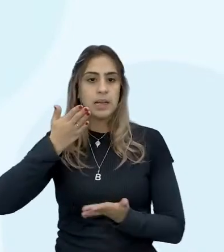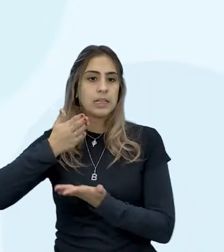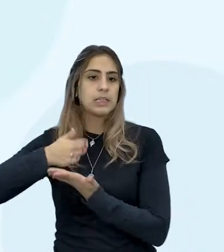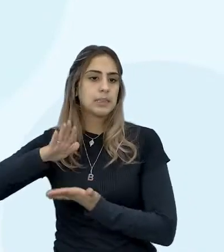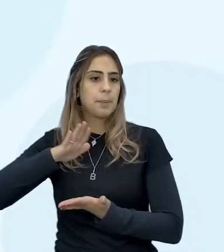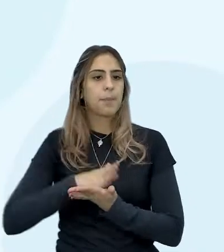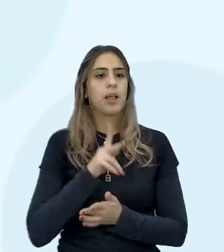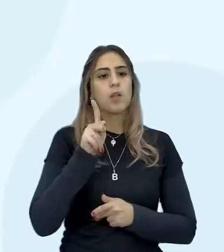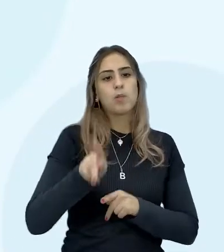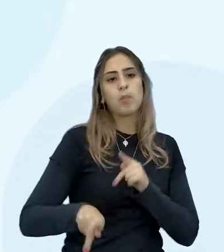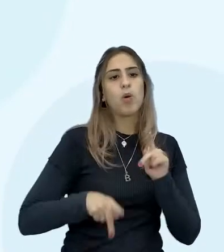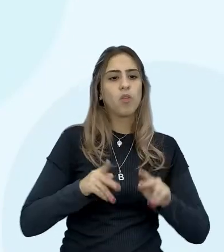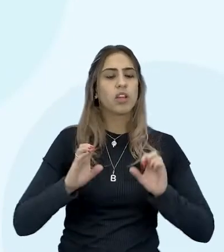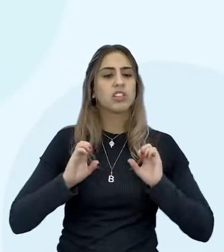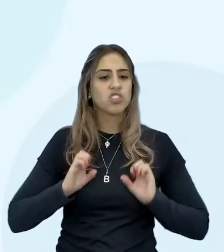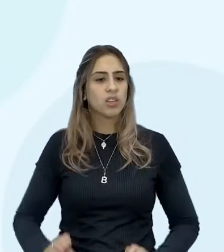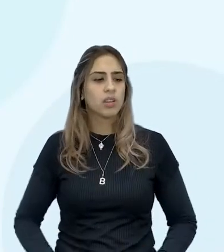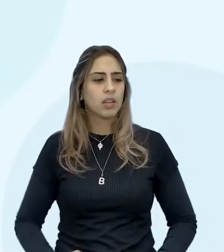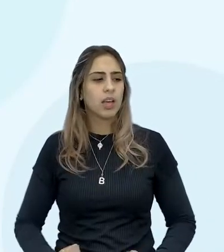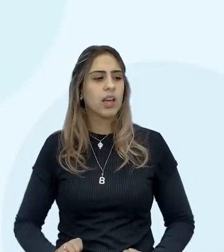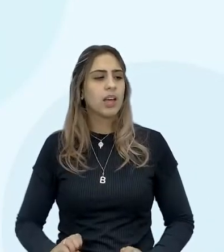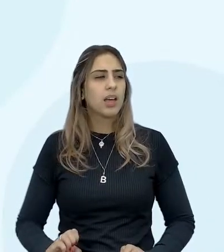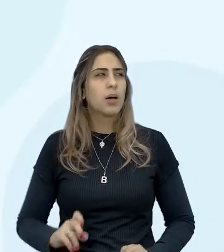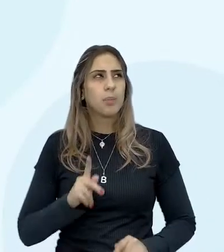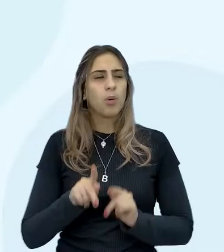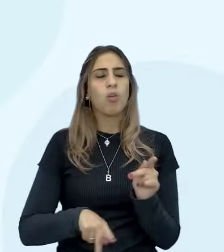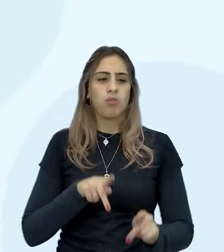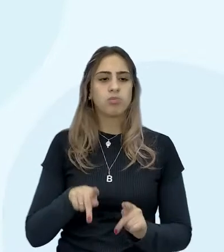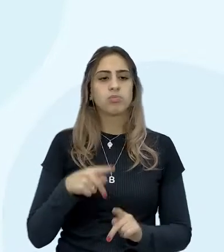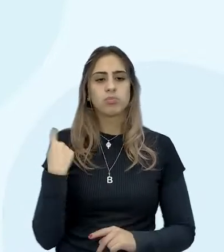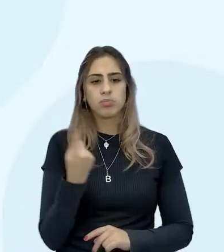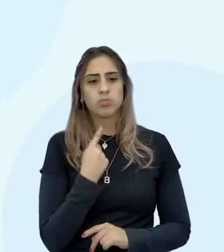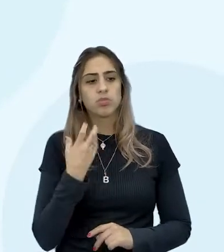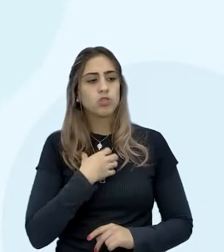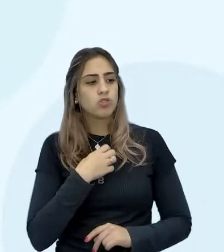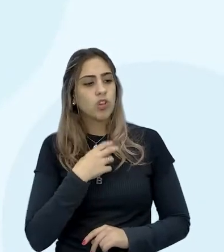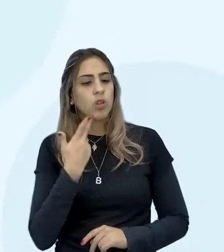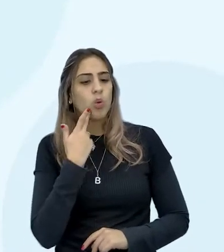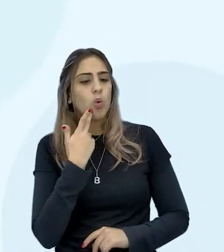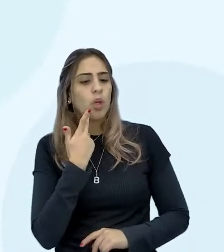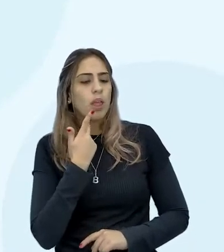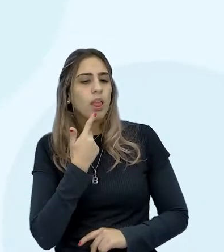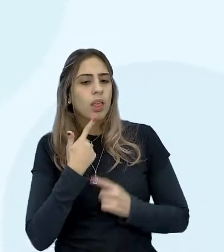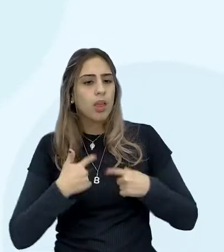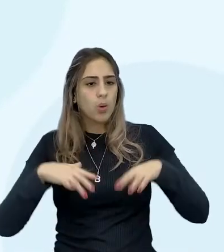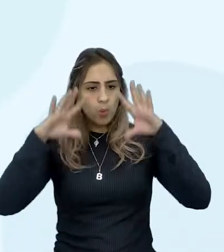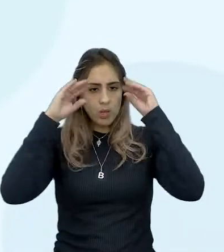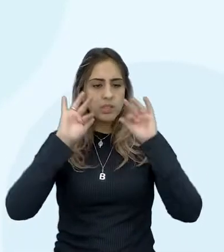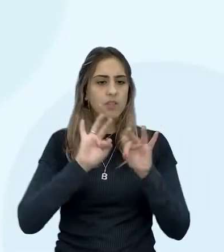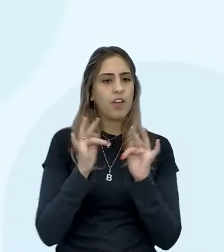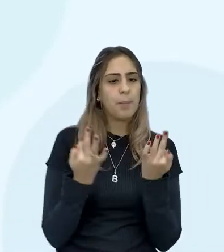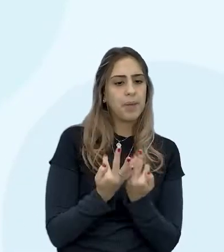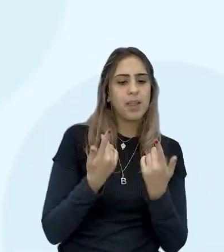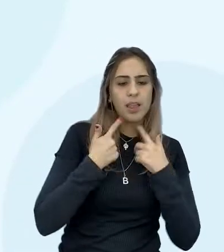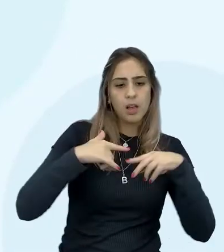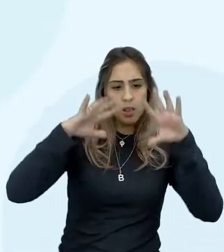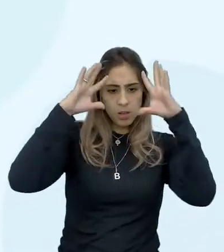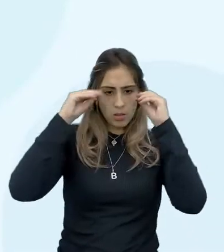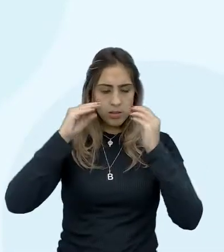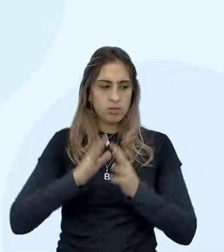os povos e as etnias indígenas segundo o seu tronco linguístico, né? Família,